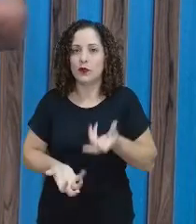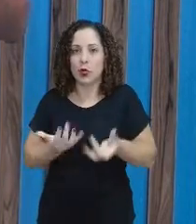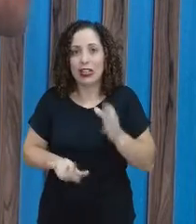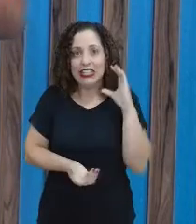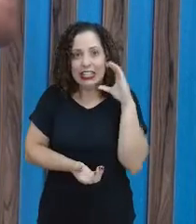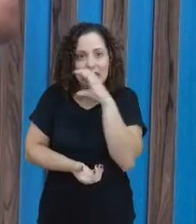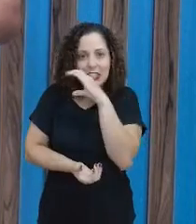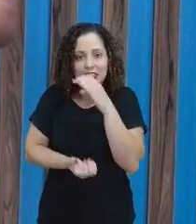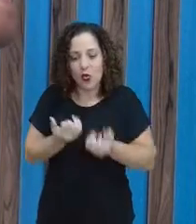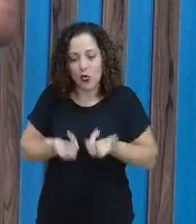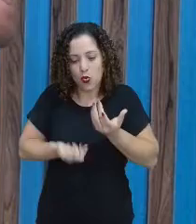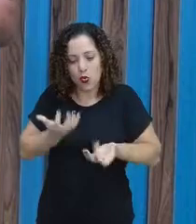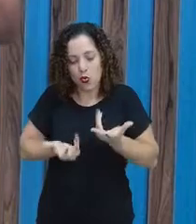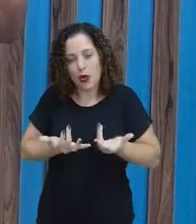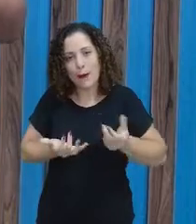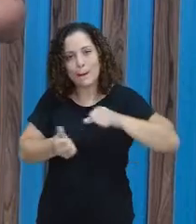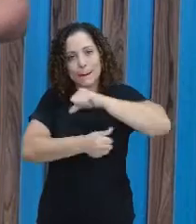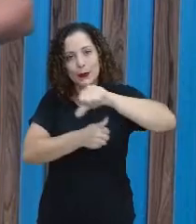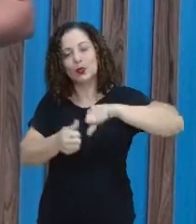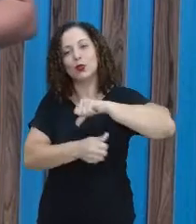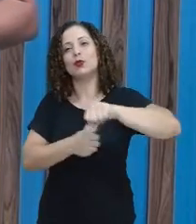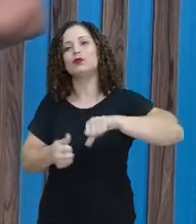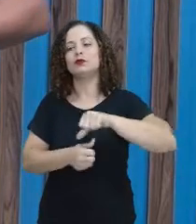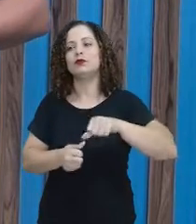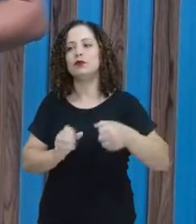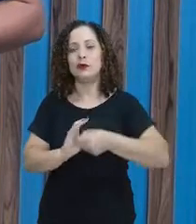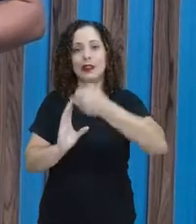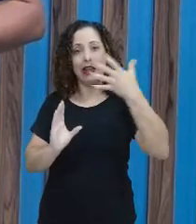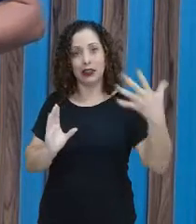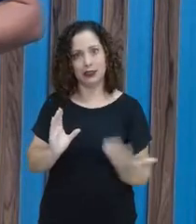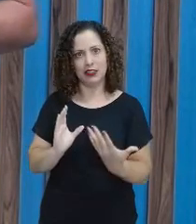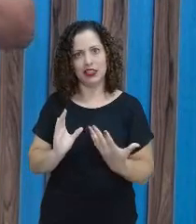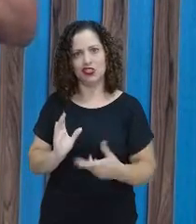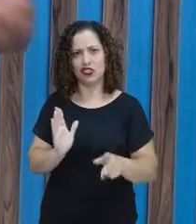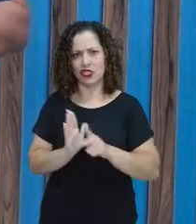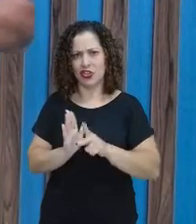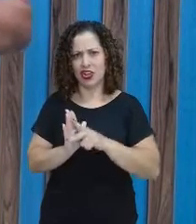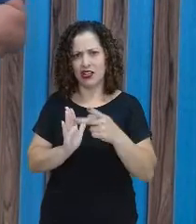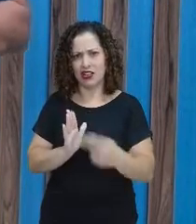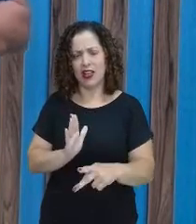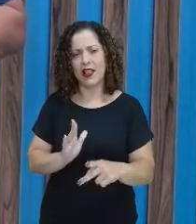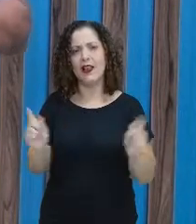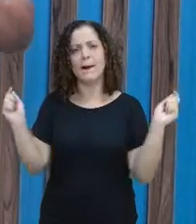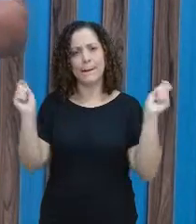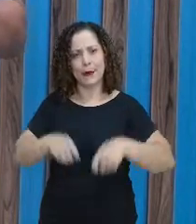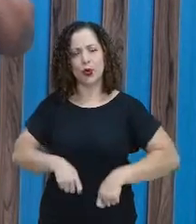temperatura, ele mudou. E uma das características dos materiais é que eles podem